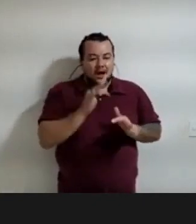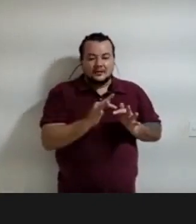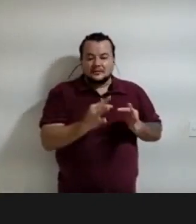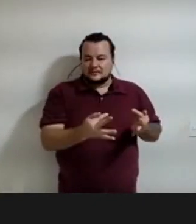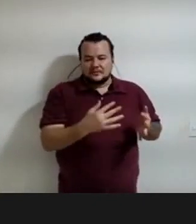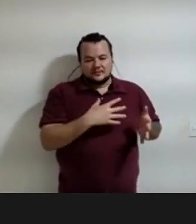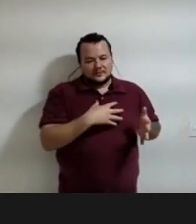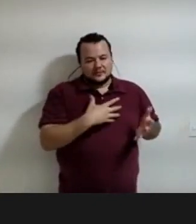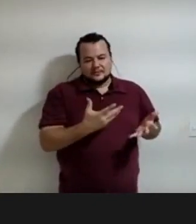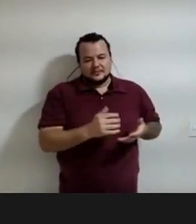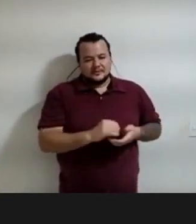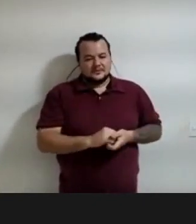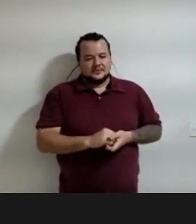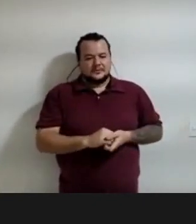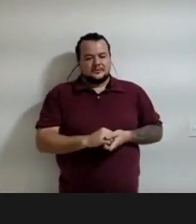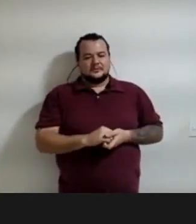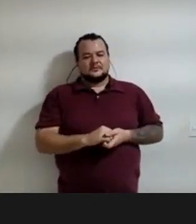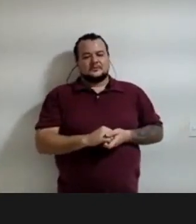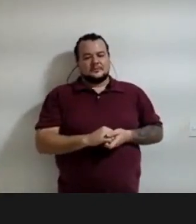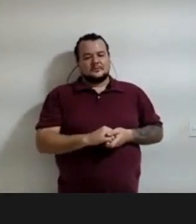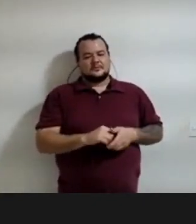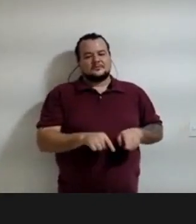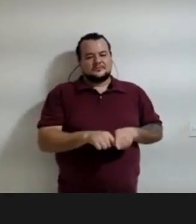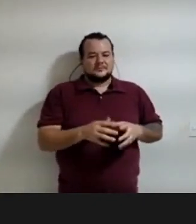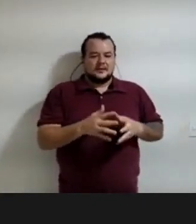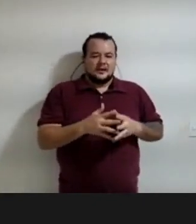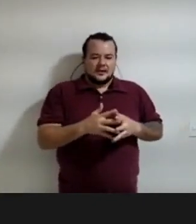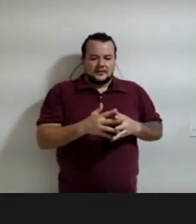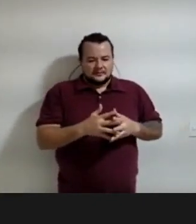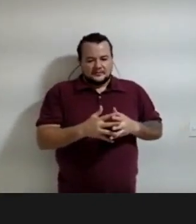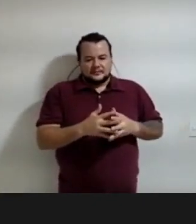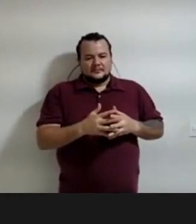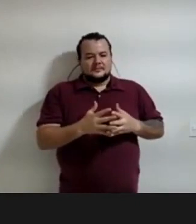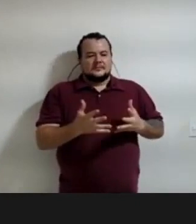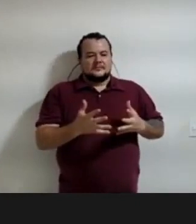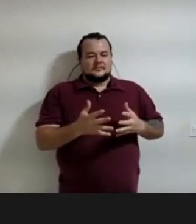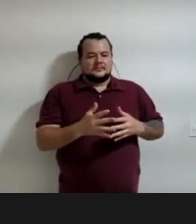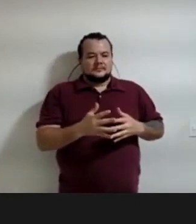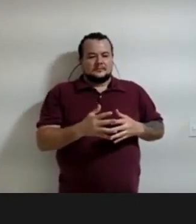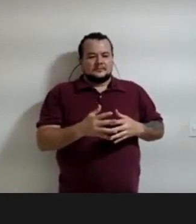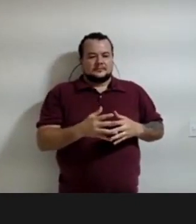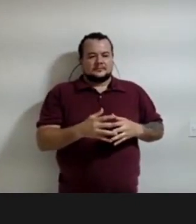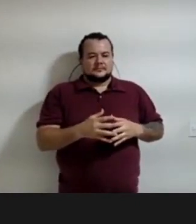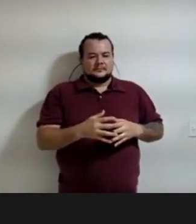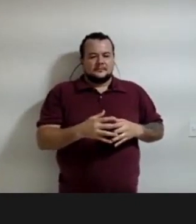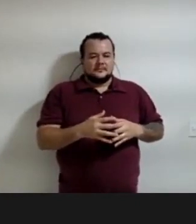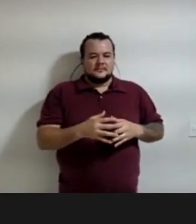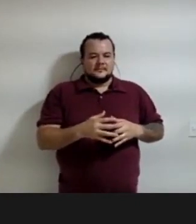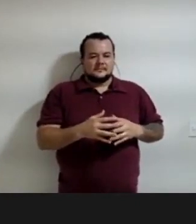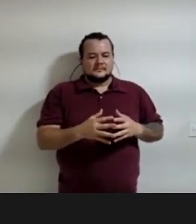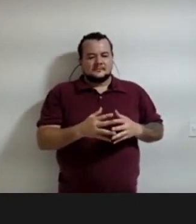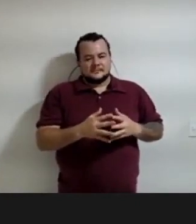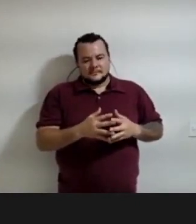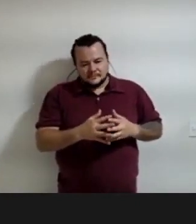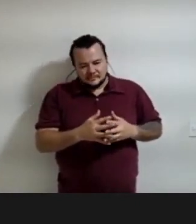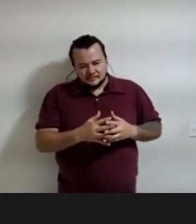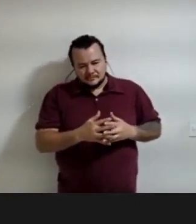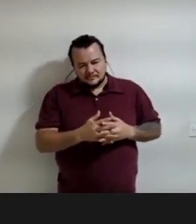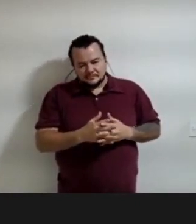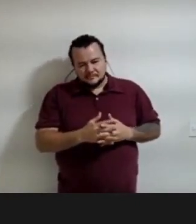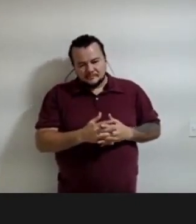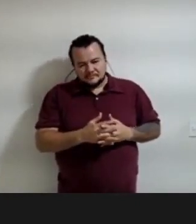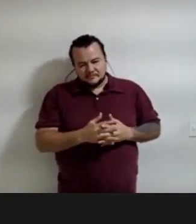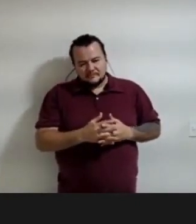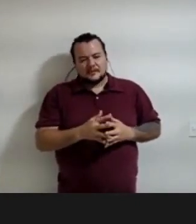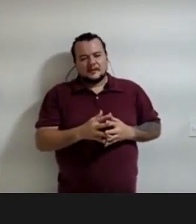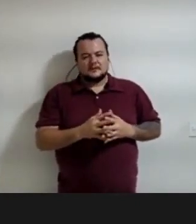também causando transtornos mais prosaicos para aqueles de nós que, felizmente,